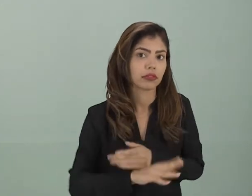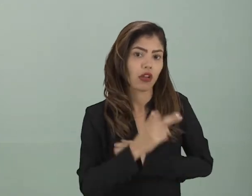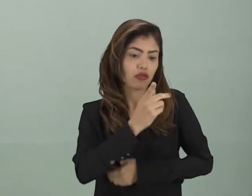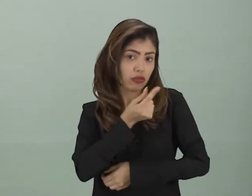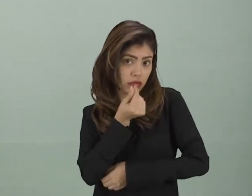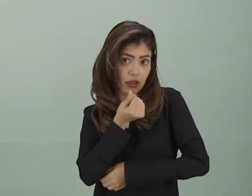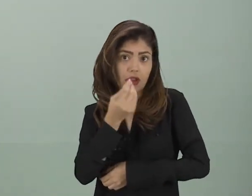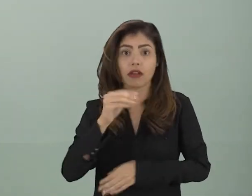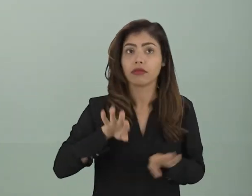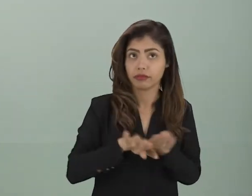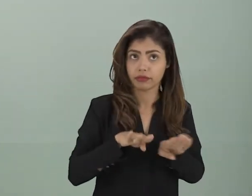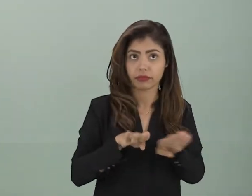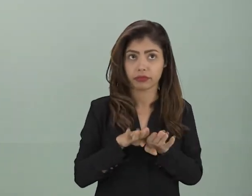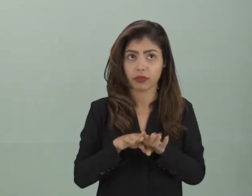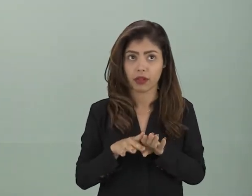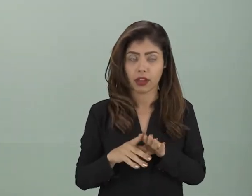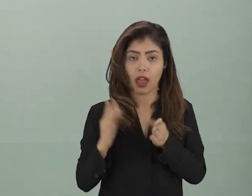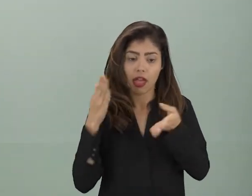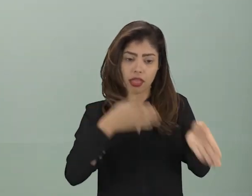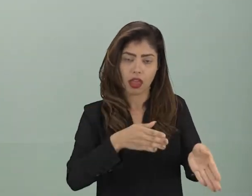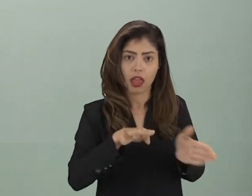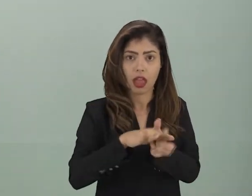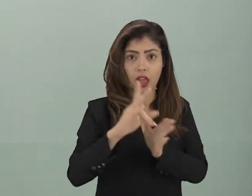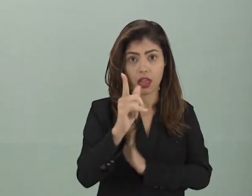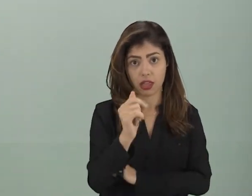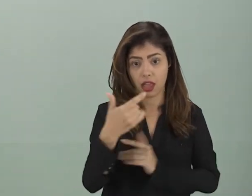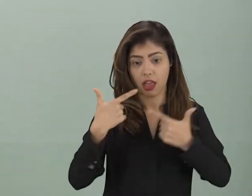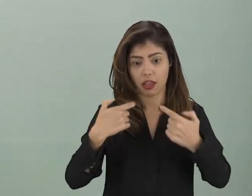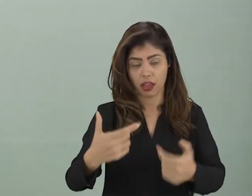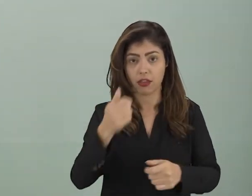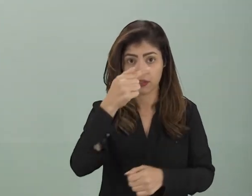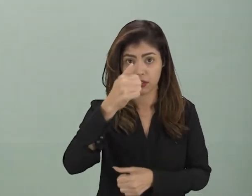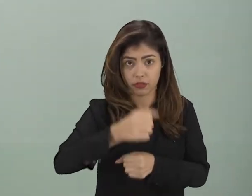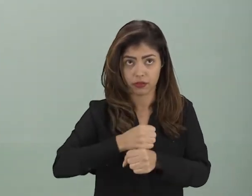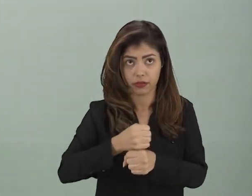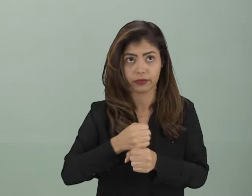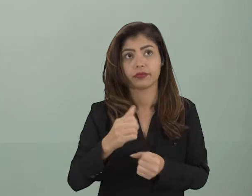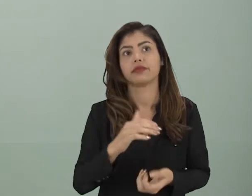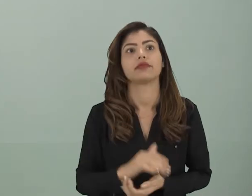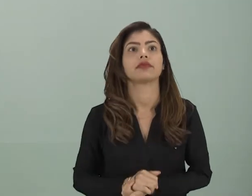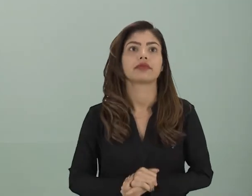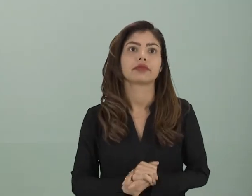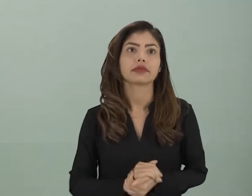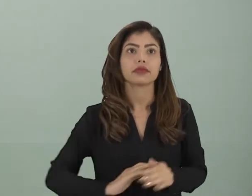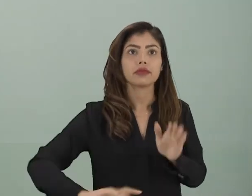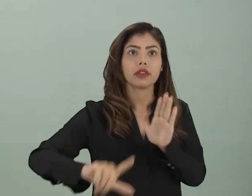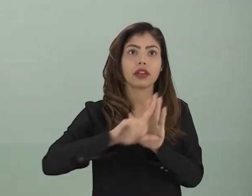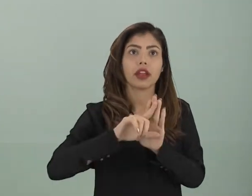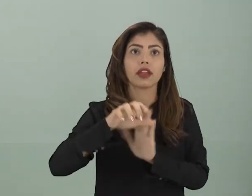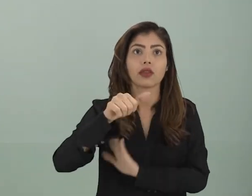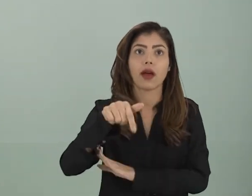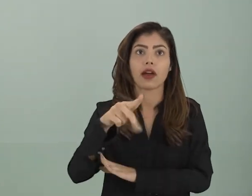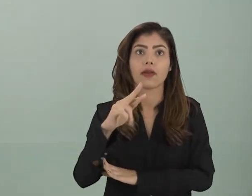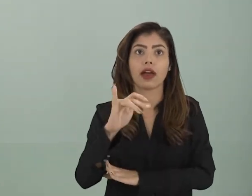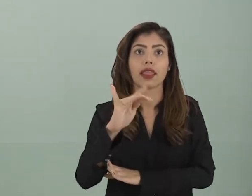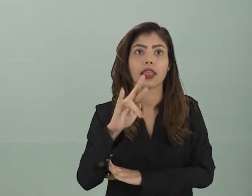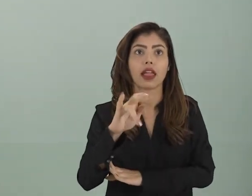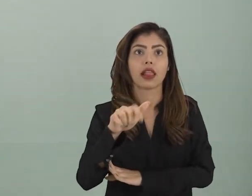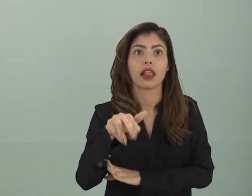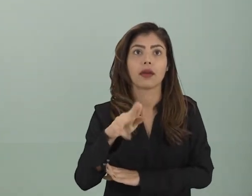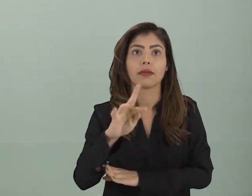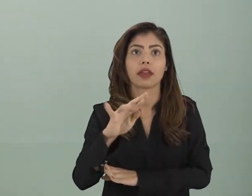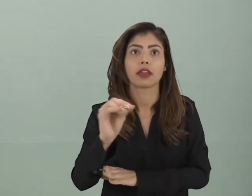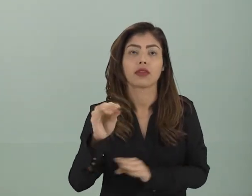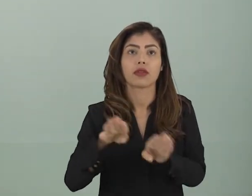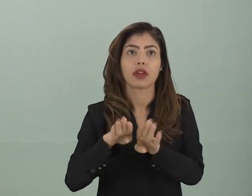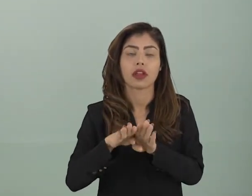para cumprir com as despesas que teria gastos na Guerra dos 7 Anos. Continuando aí. Lei do aquartelamento, essa entra dentro do